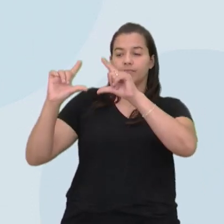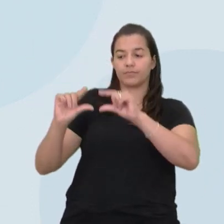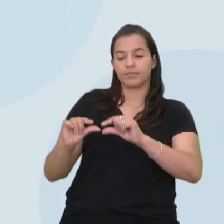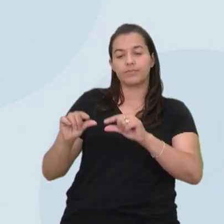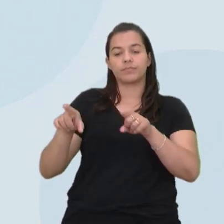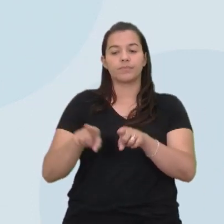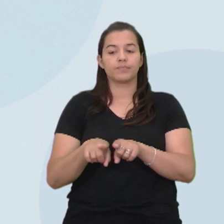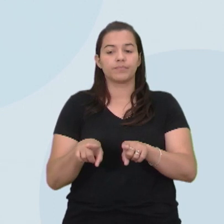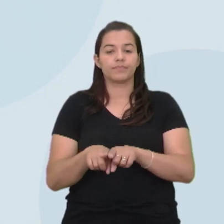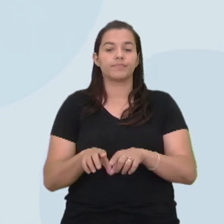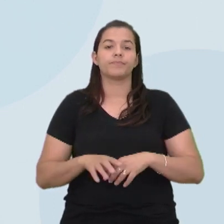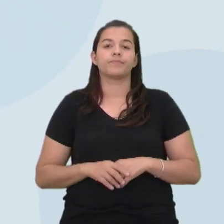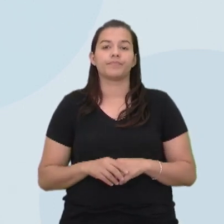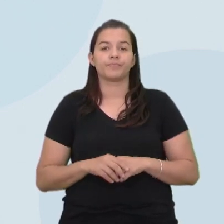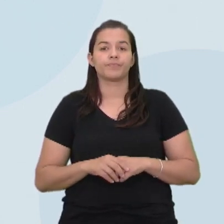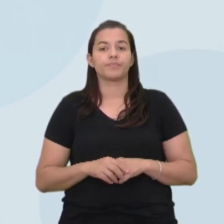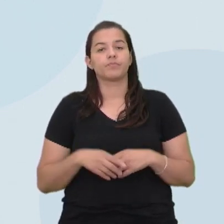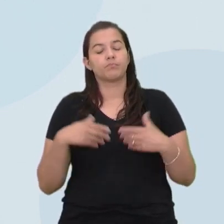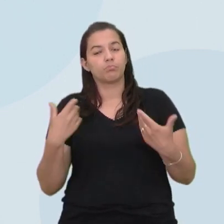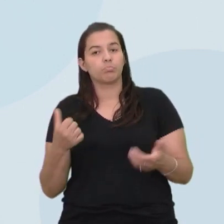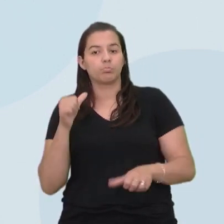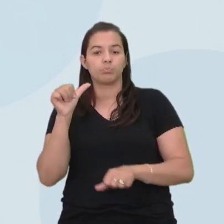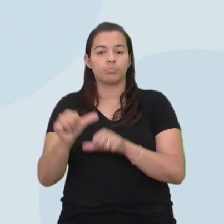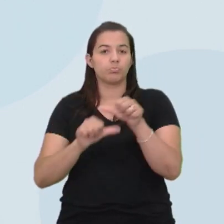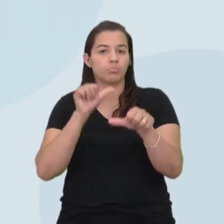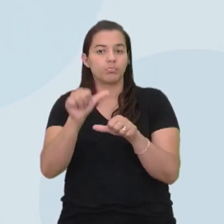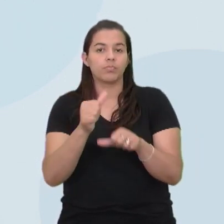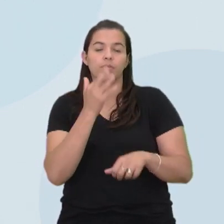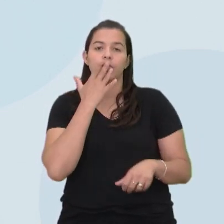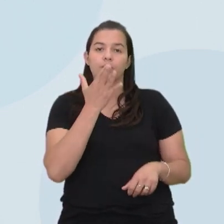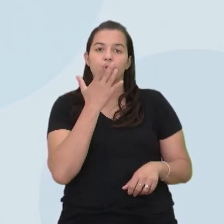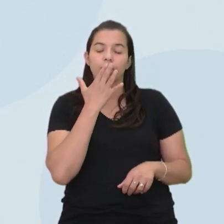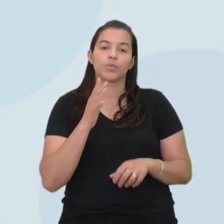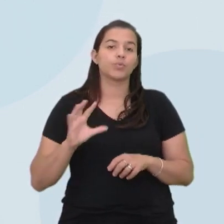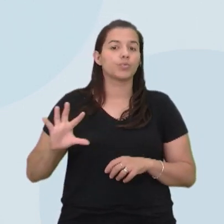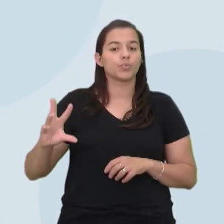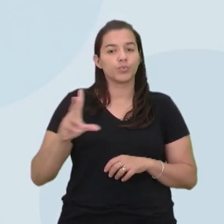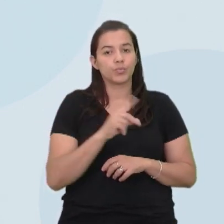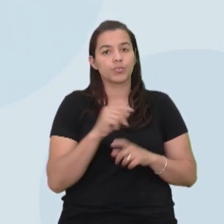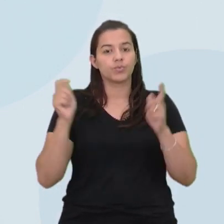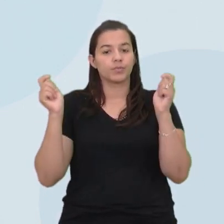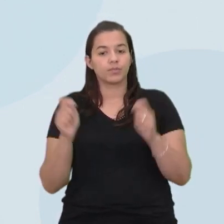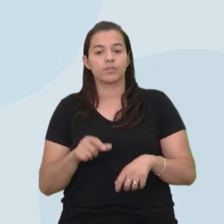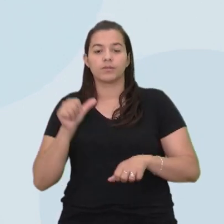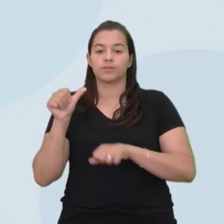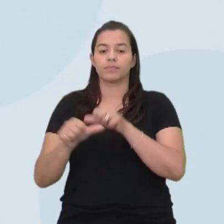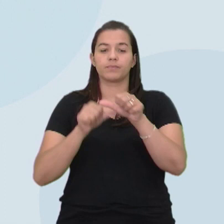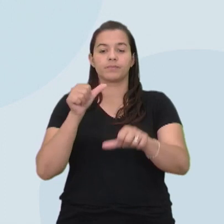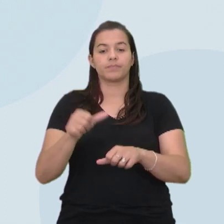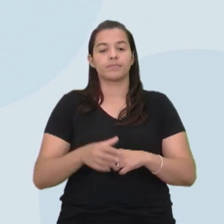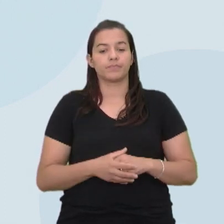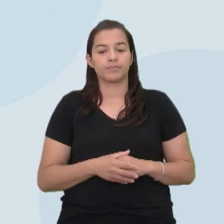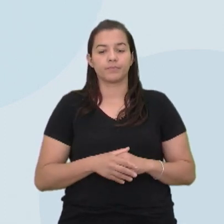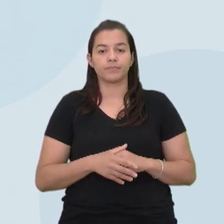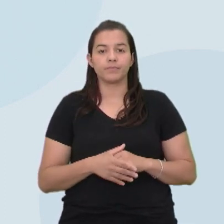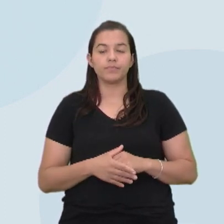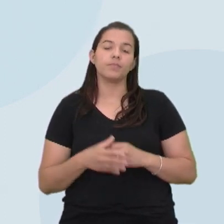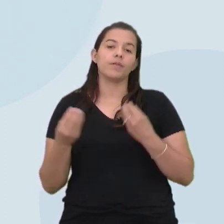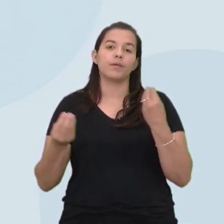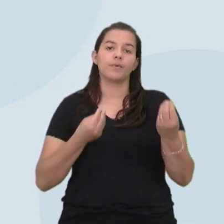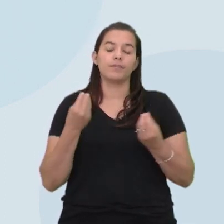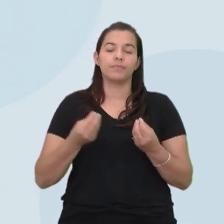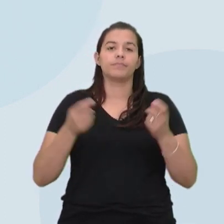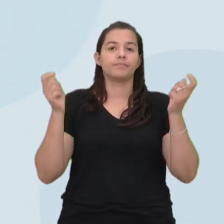bom? Você pode mudar o efeito de cor. Tudo que tem a ver com a aparência, você pode mudar aqui, Define efeito de cor como, aí você pode